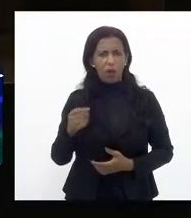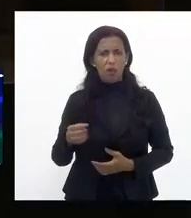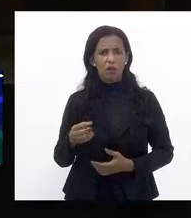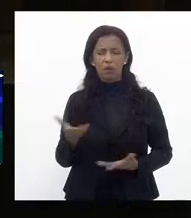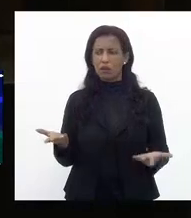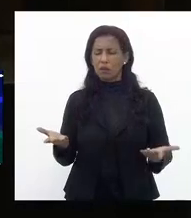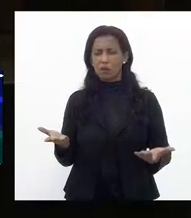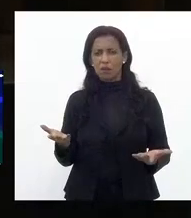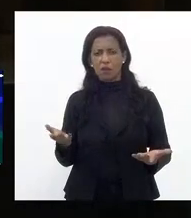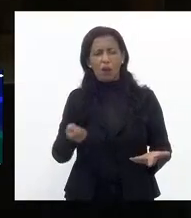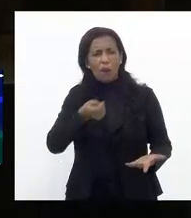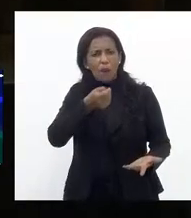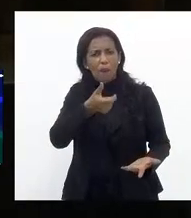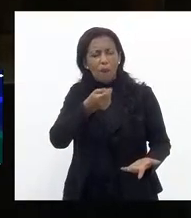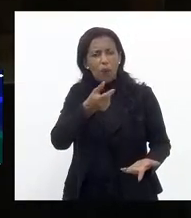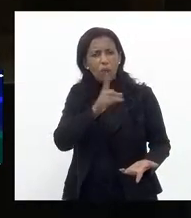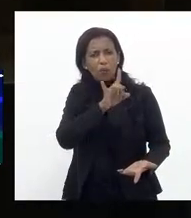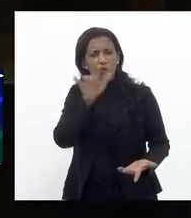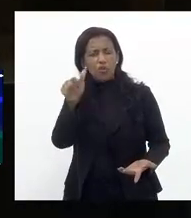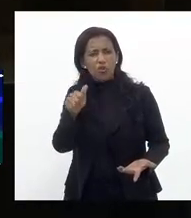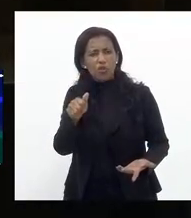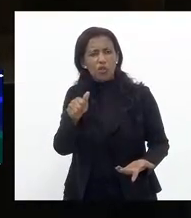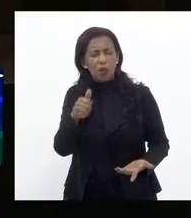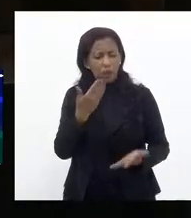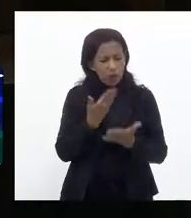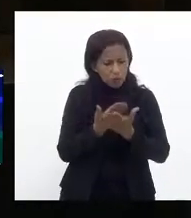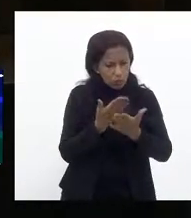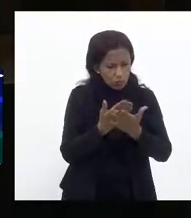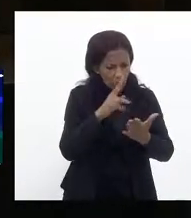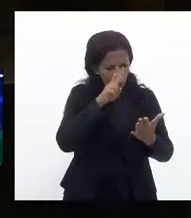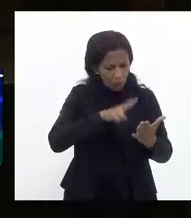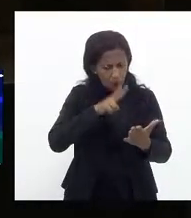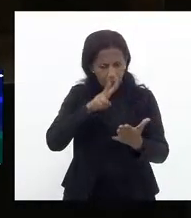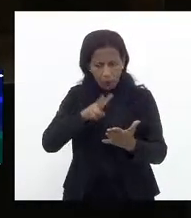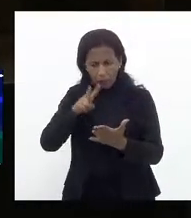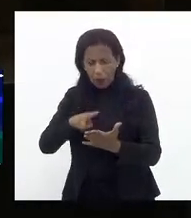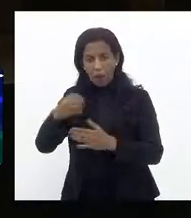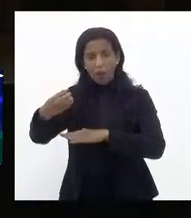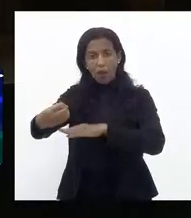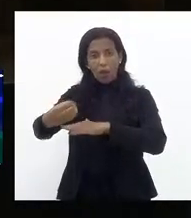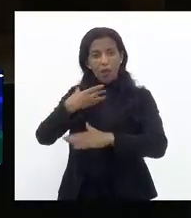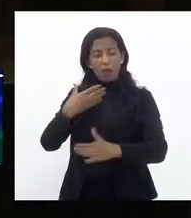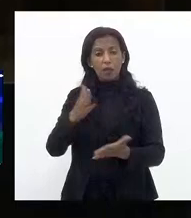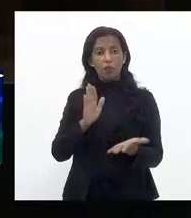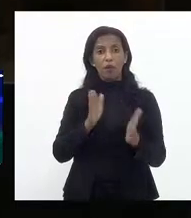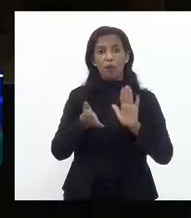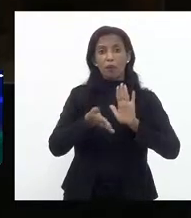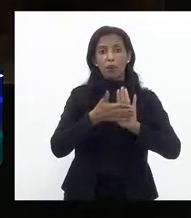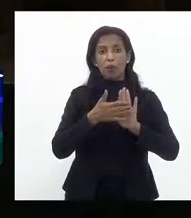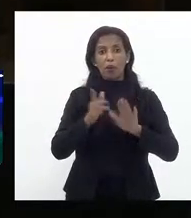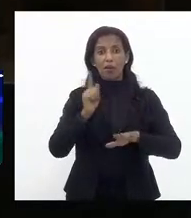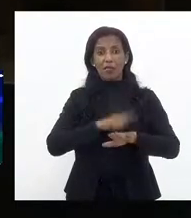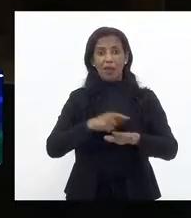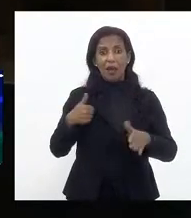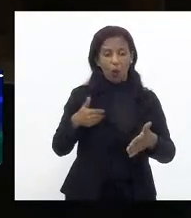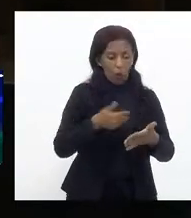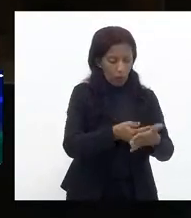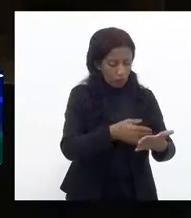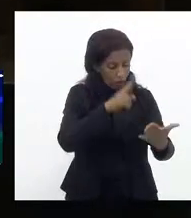Waldeck. Poucos dias para estudar, recebendo a proposta em cima da